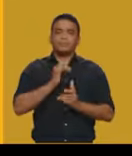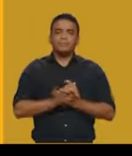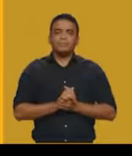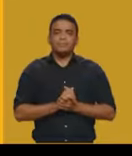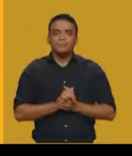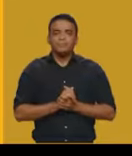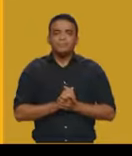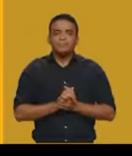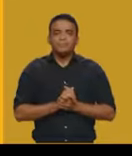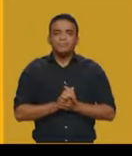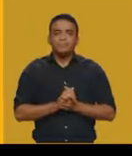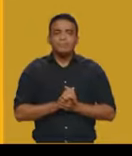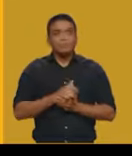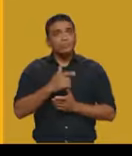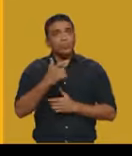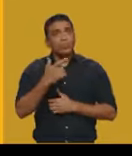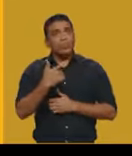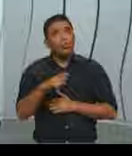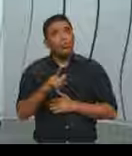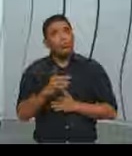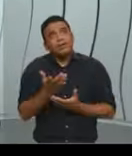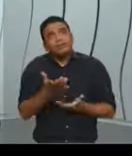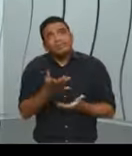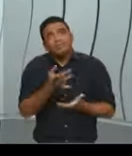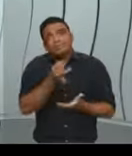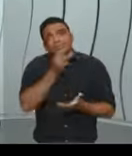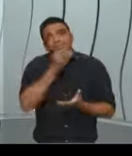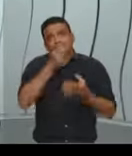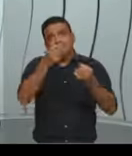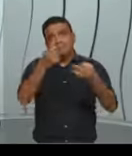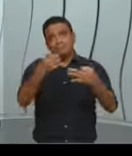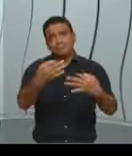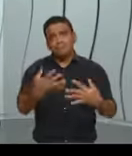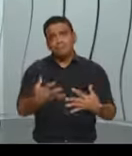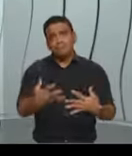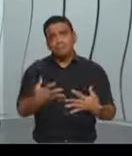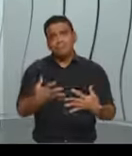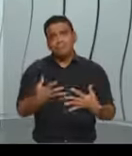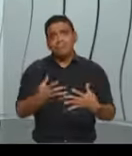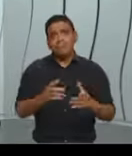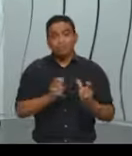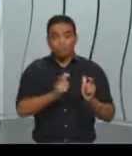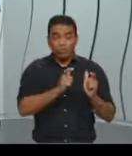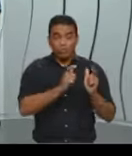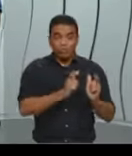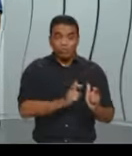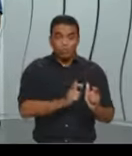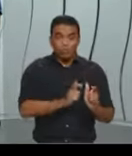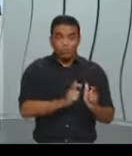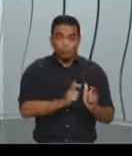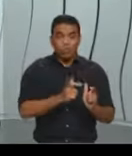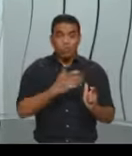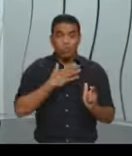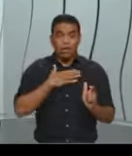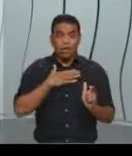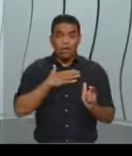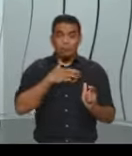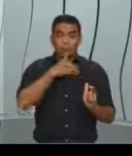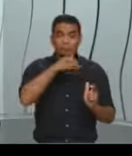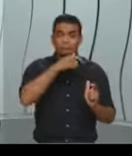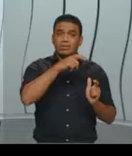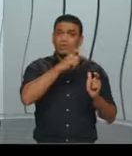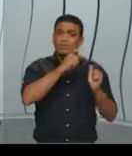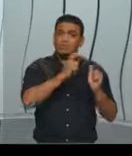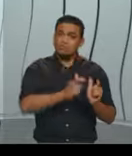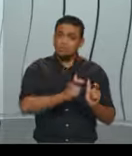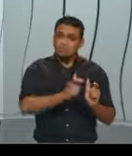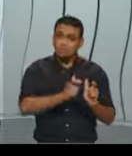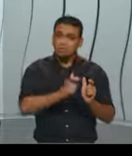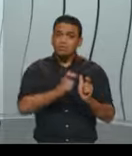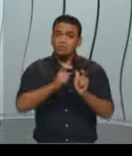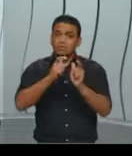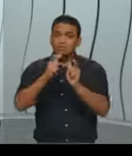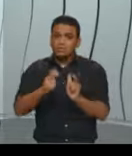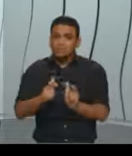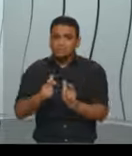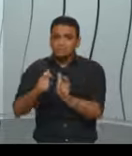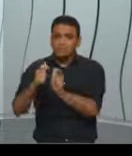outras palavras, a posição que eu ocupo tem um